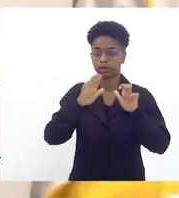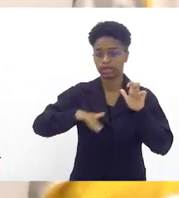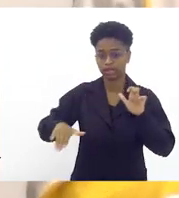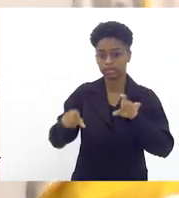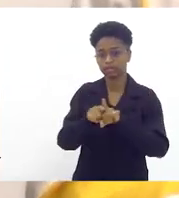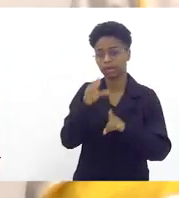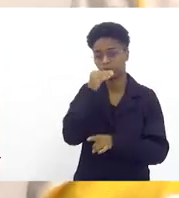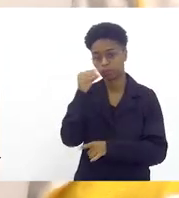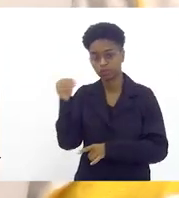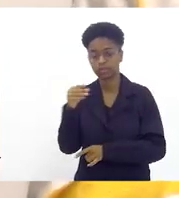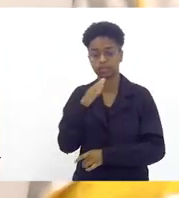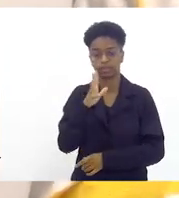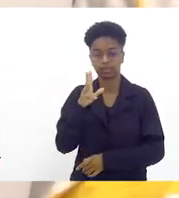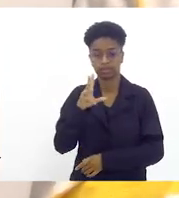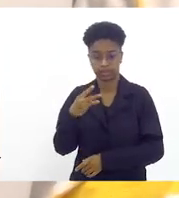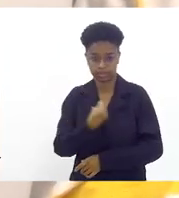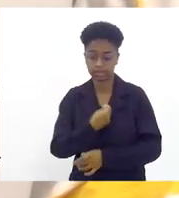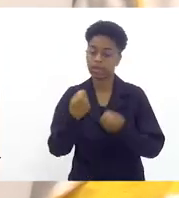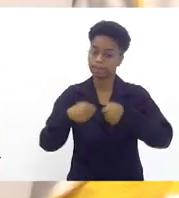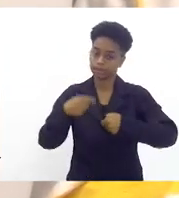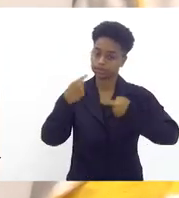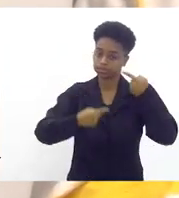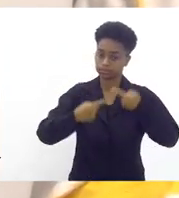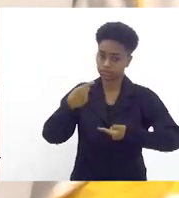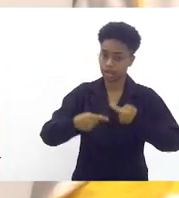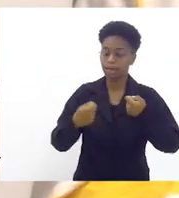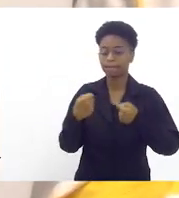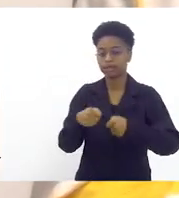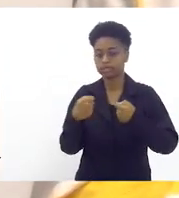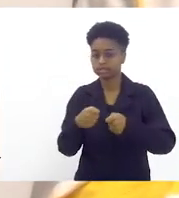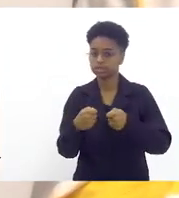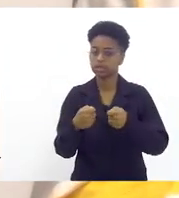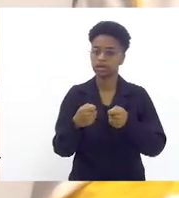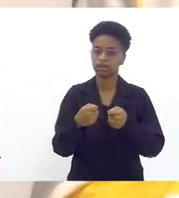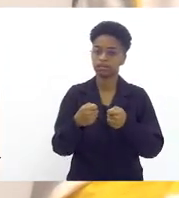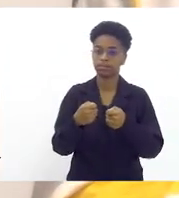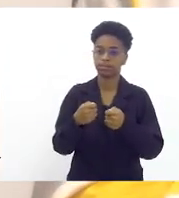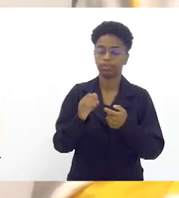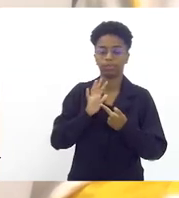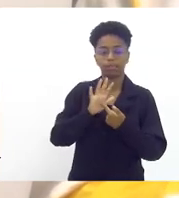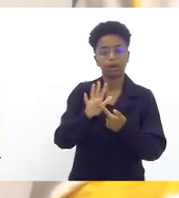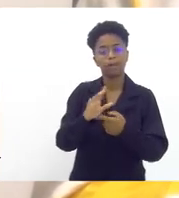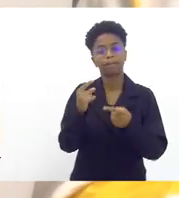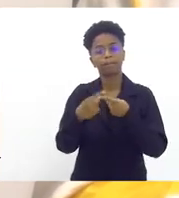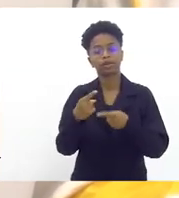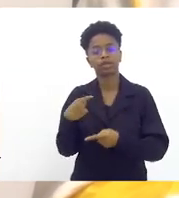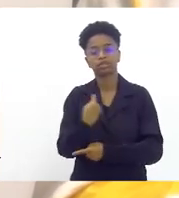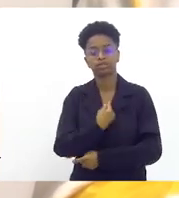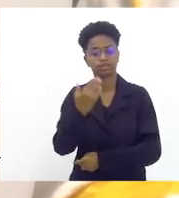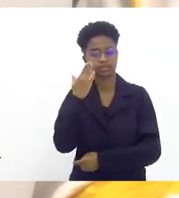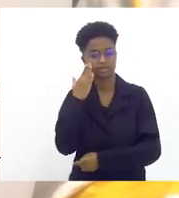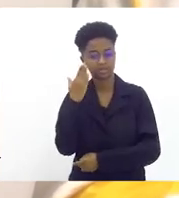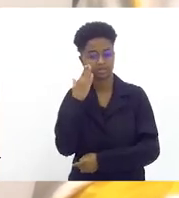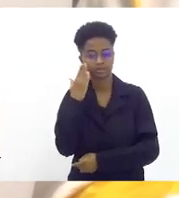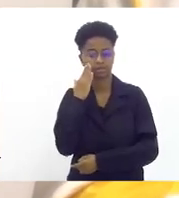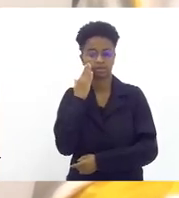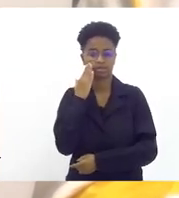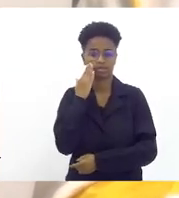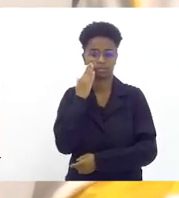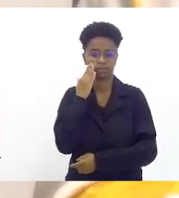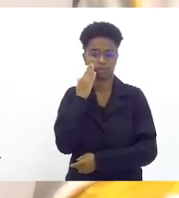que é um debate que precisa ser colocado, precisa ser construído. A gente sabe que